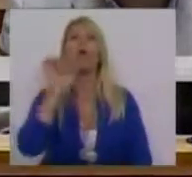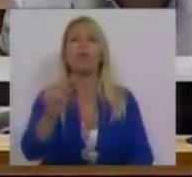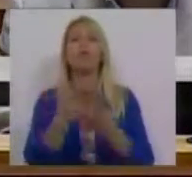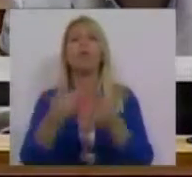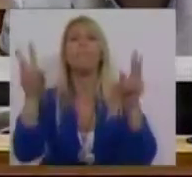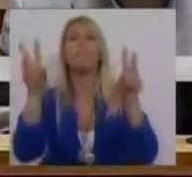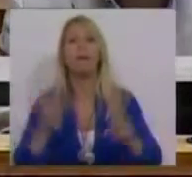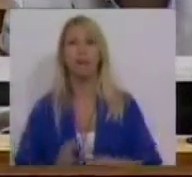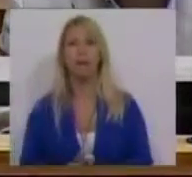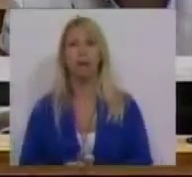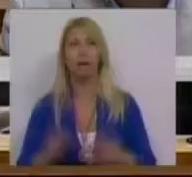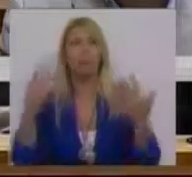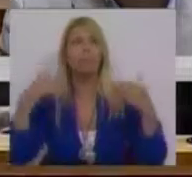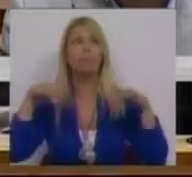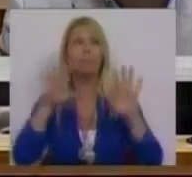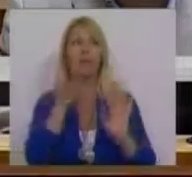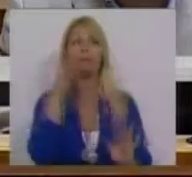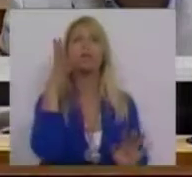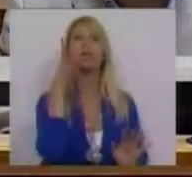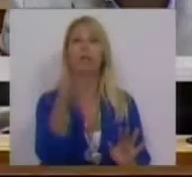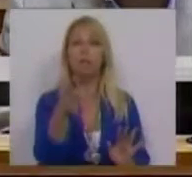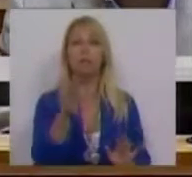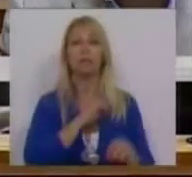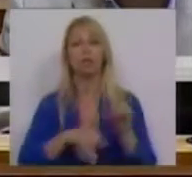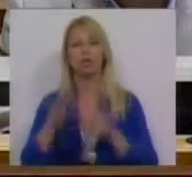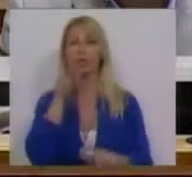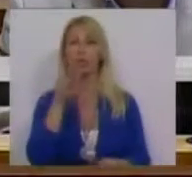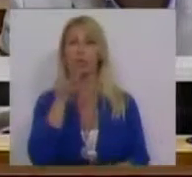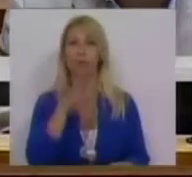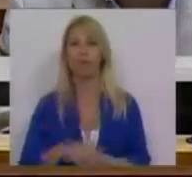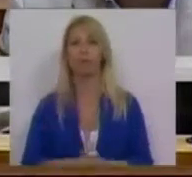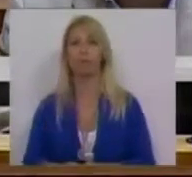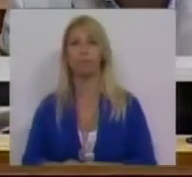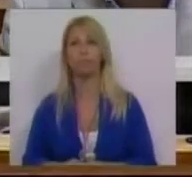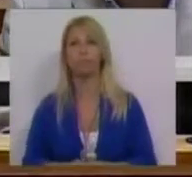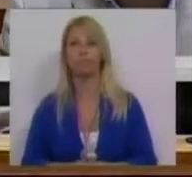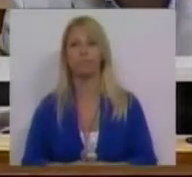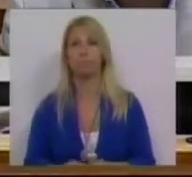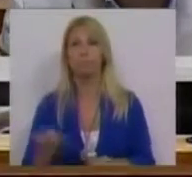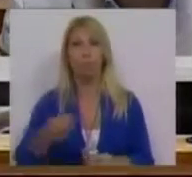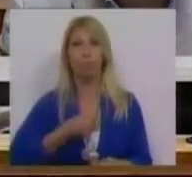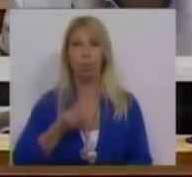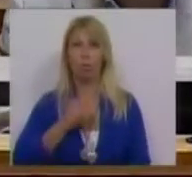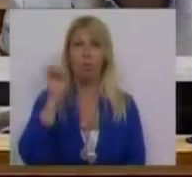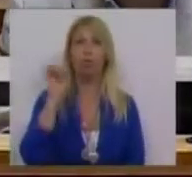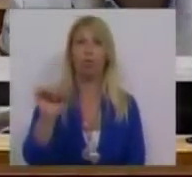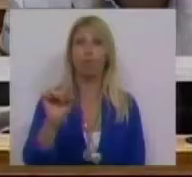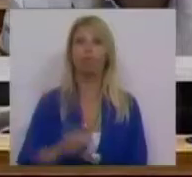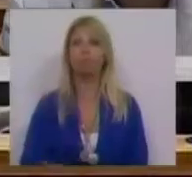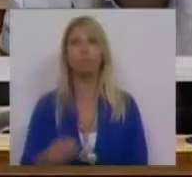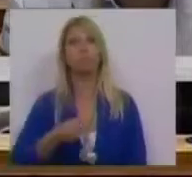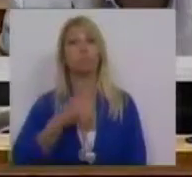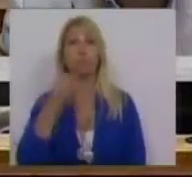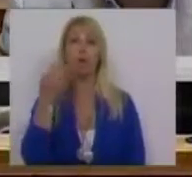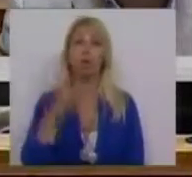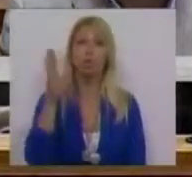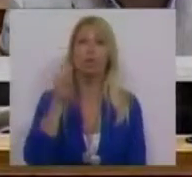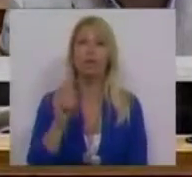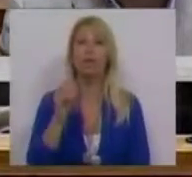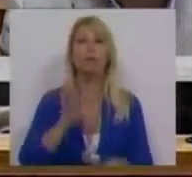matéria. Mas disse-nos, Senhor Deputado, da sua grande preocupação, da preocupação do Partido